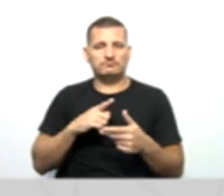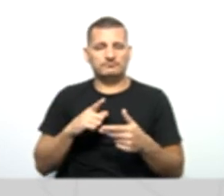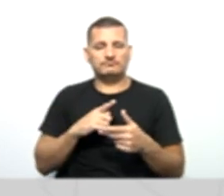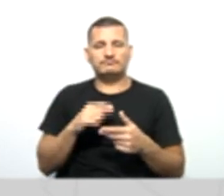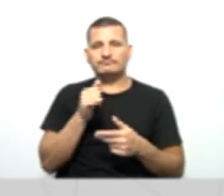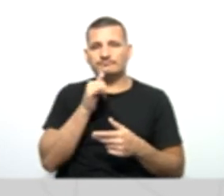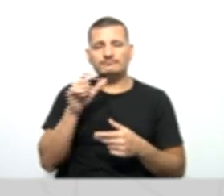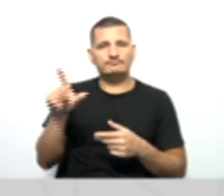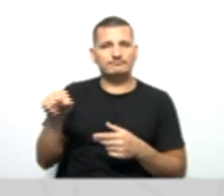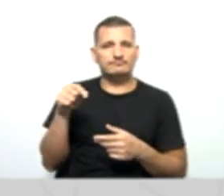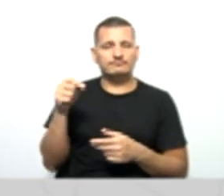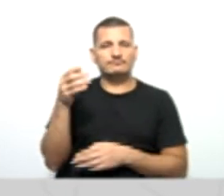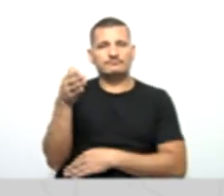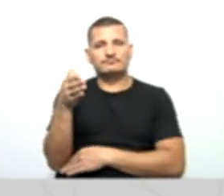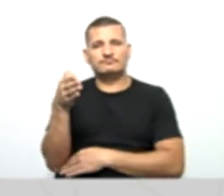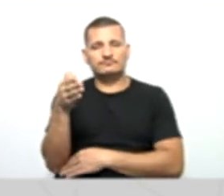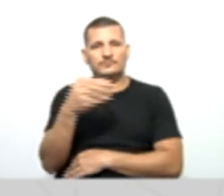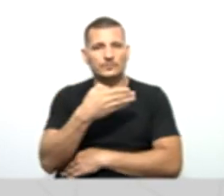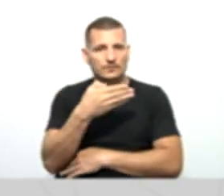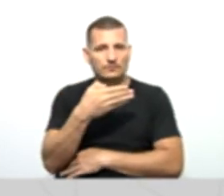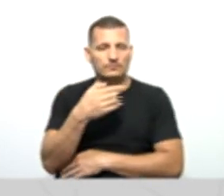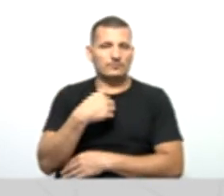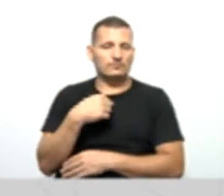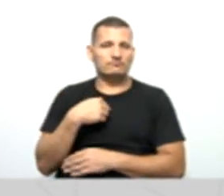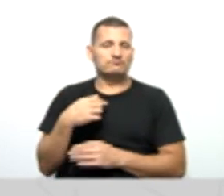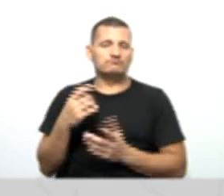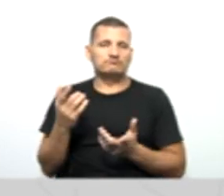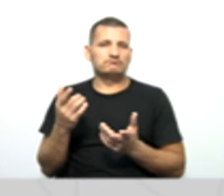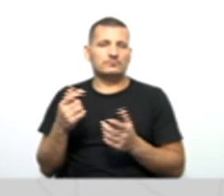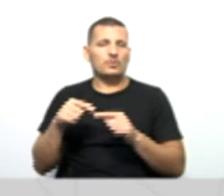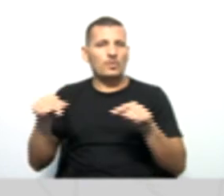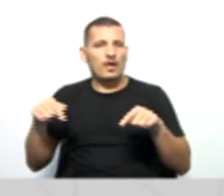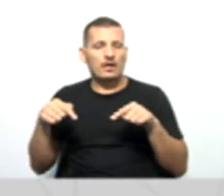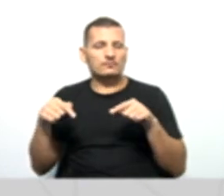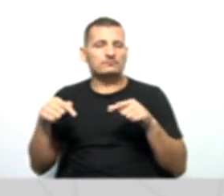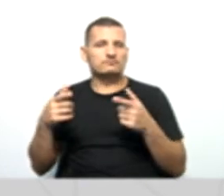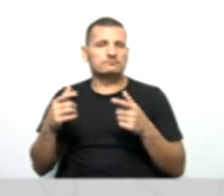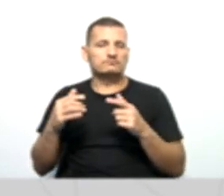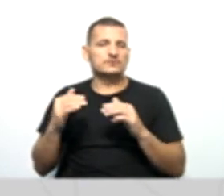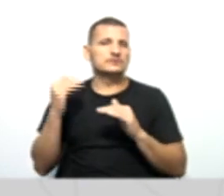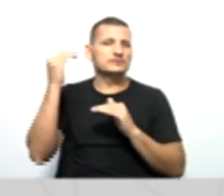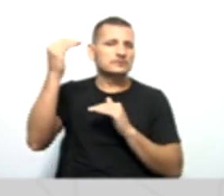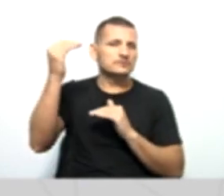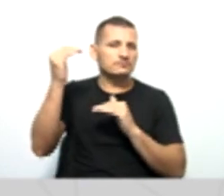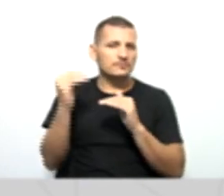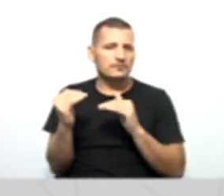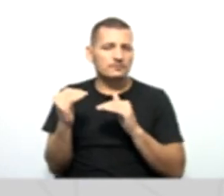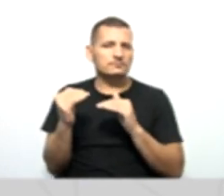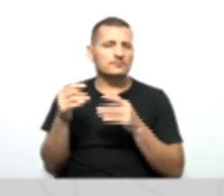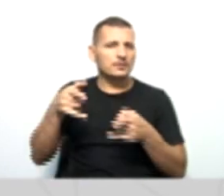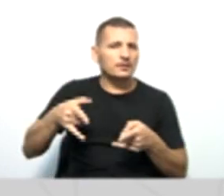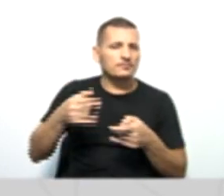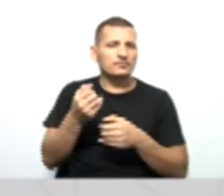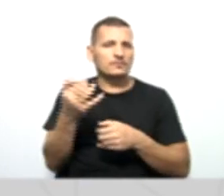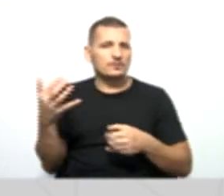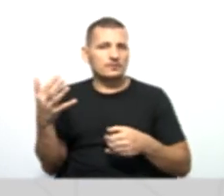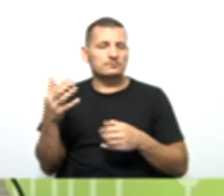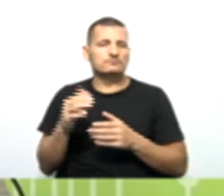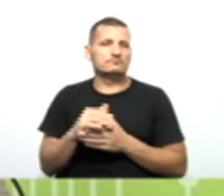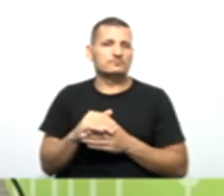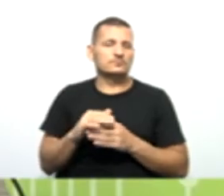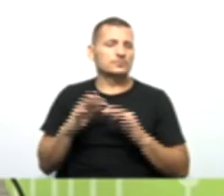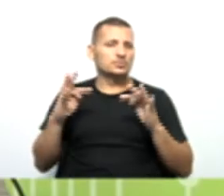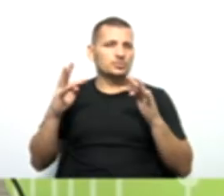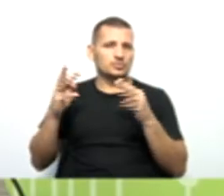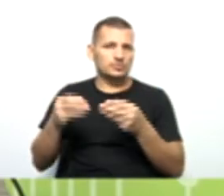vou ficar um quarto em cima, quarto embaixo, o que eu preciso de cama, quem é que eu estou levando, enfim. Tudo isso vai estar